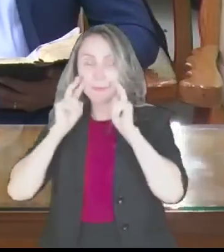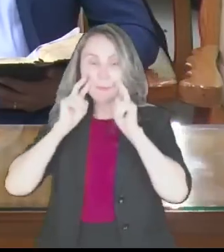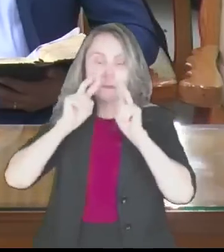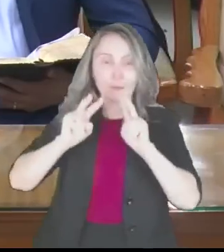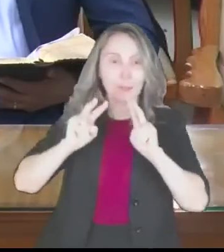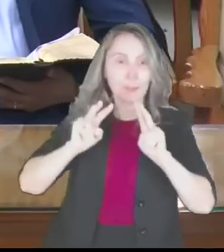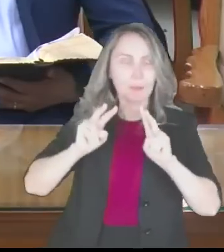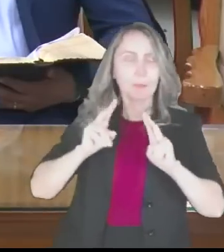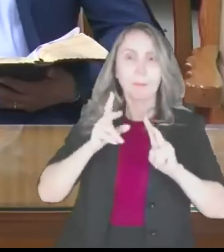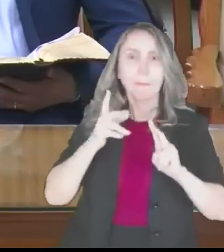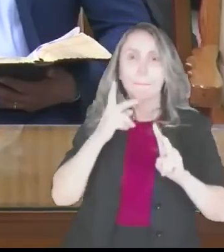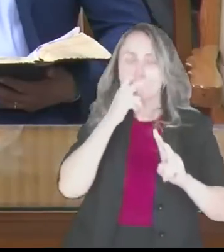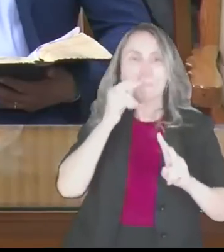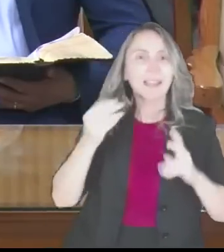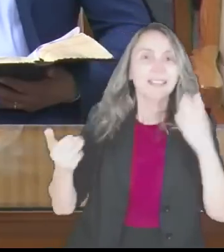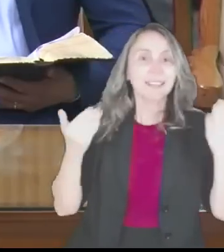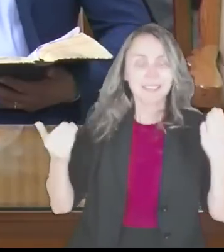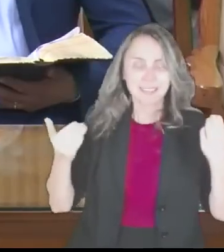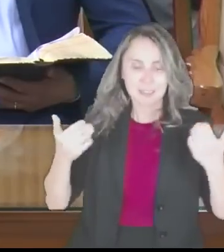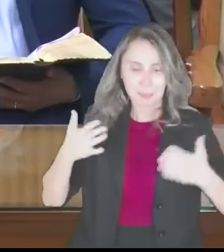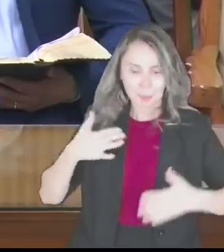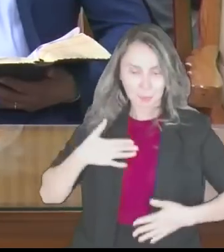dentro.